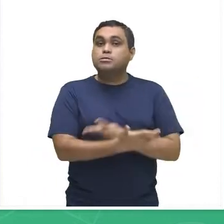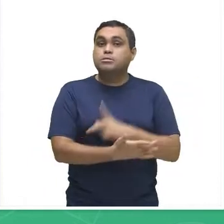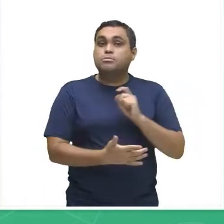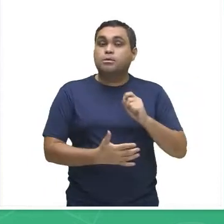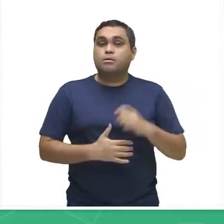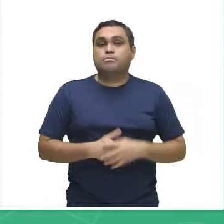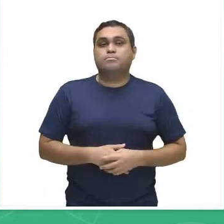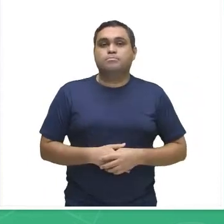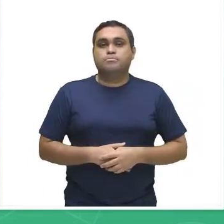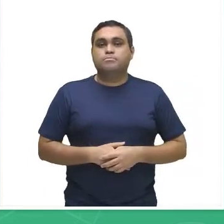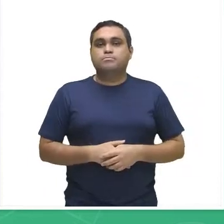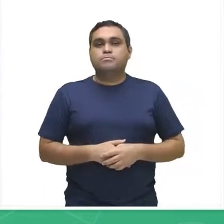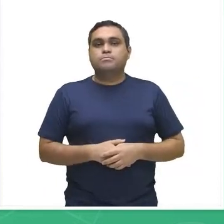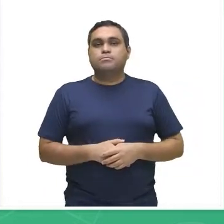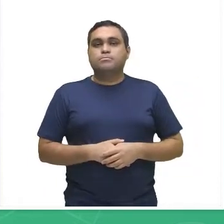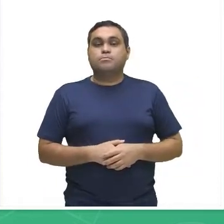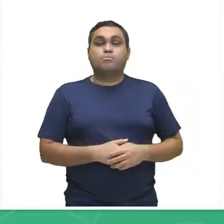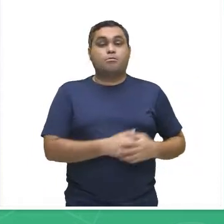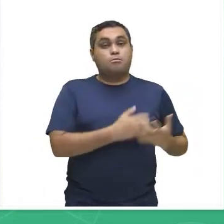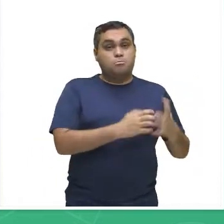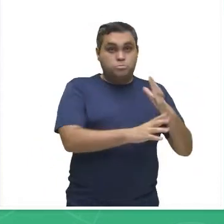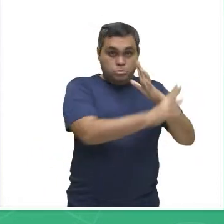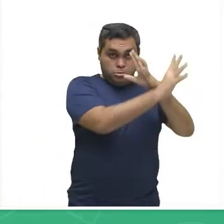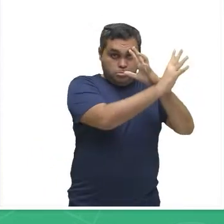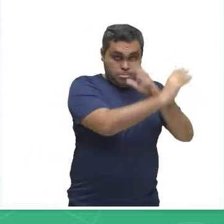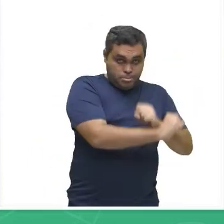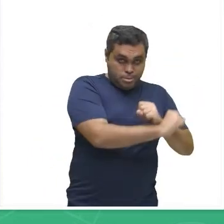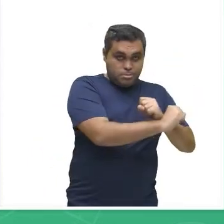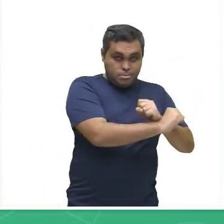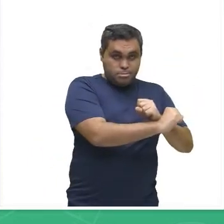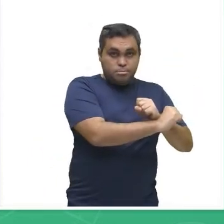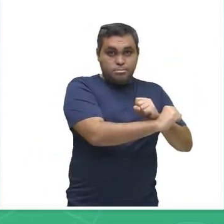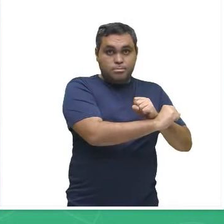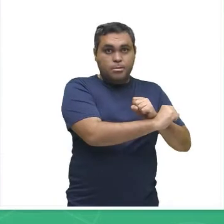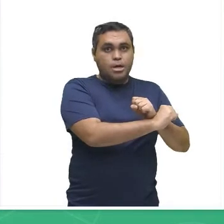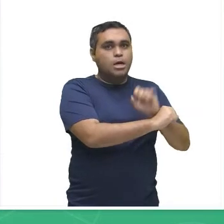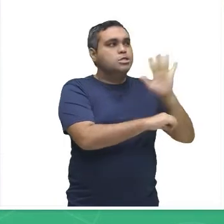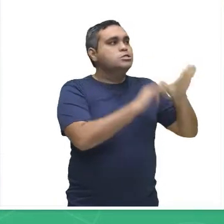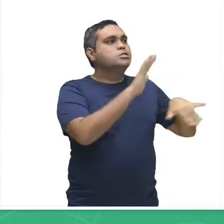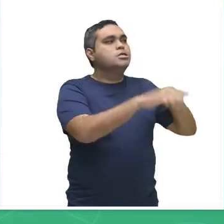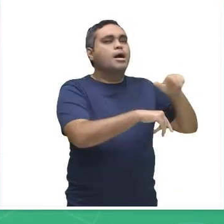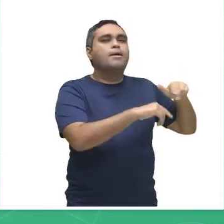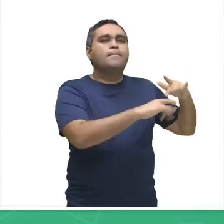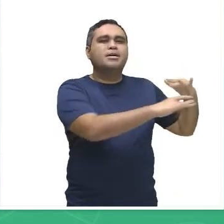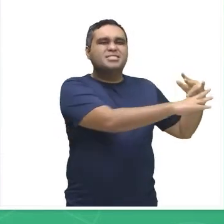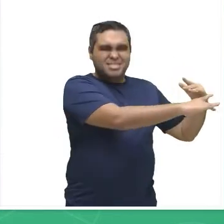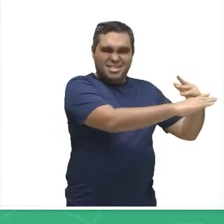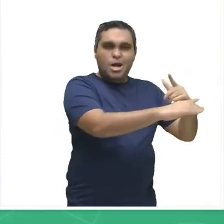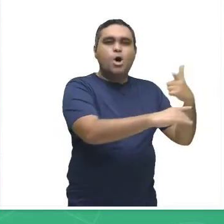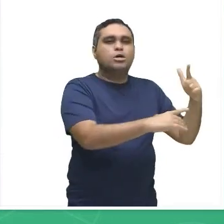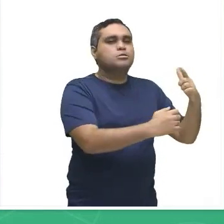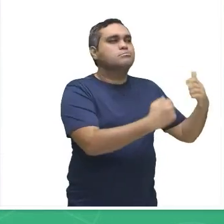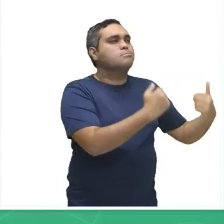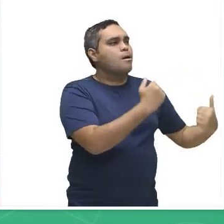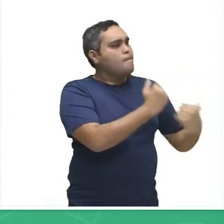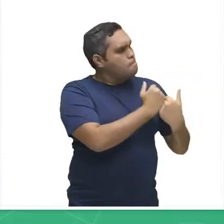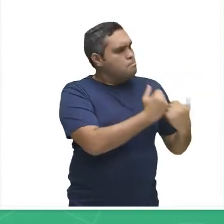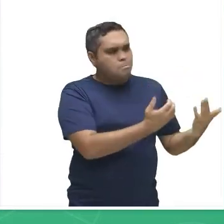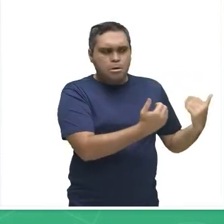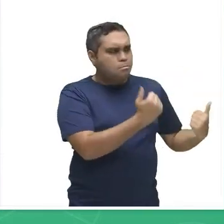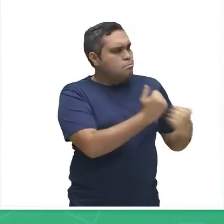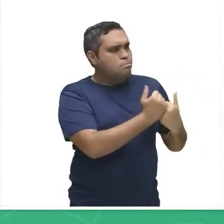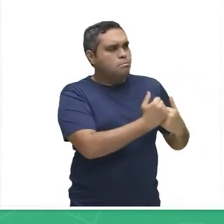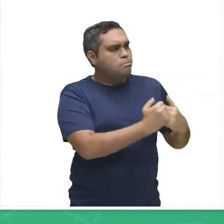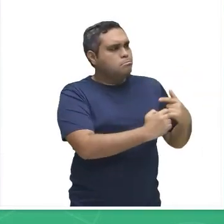ali Esparta chamando seus parças, né? Vem para cá, parça. Já que tem a Liga de Delos,